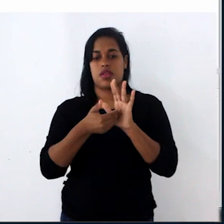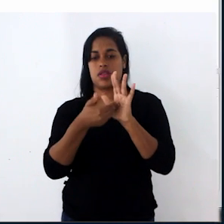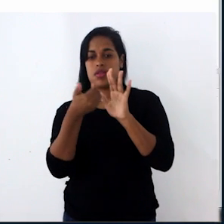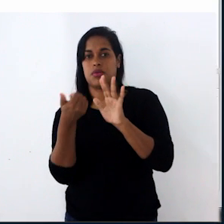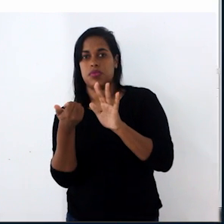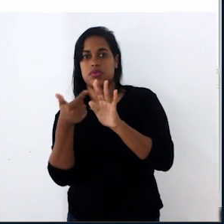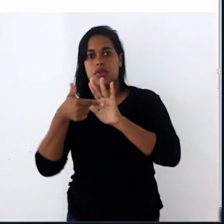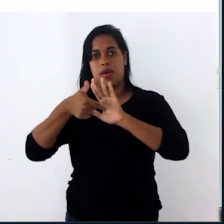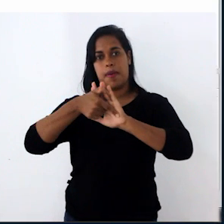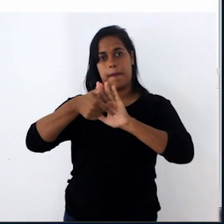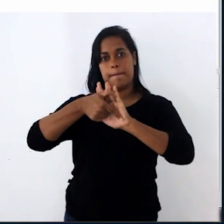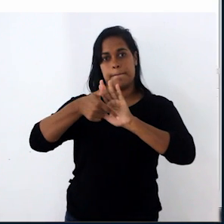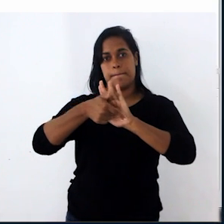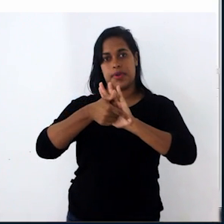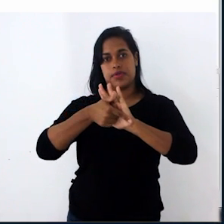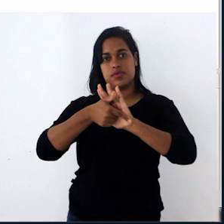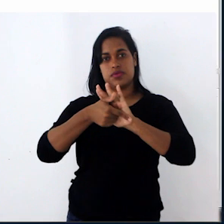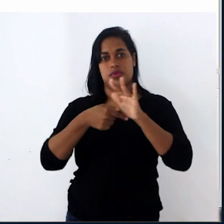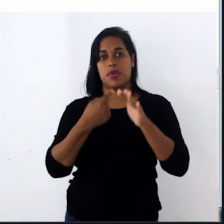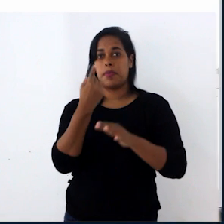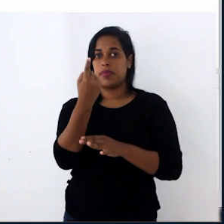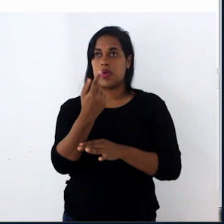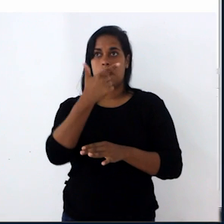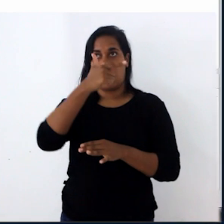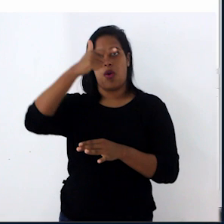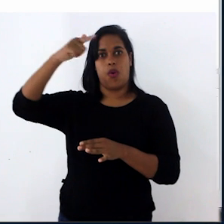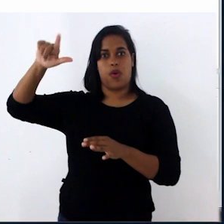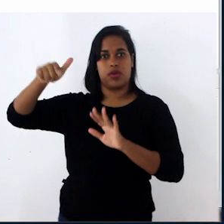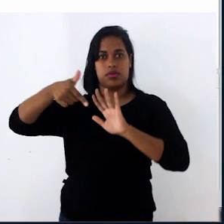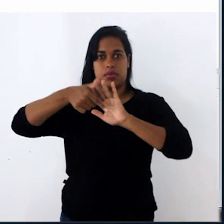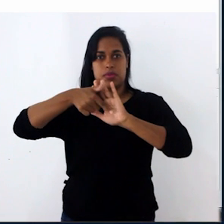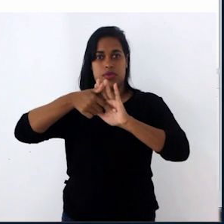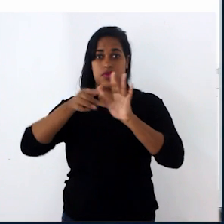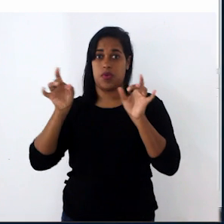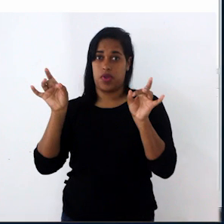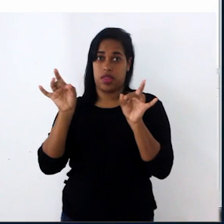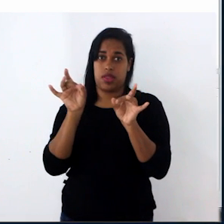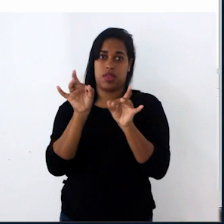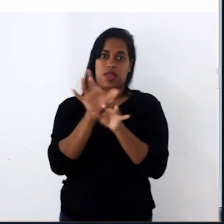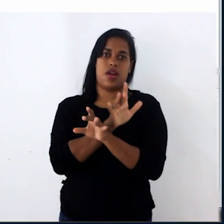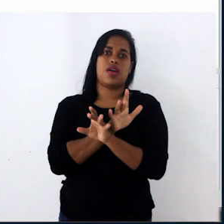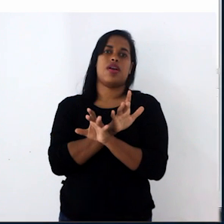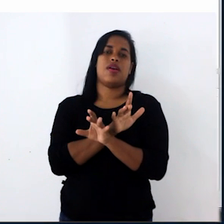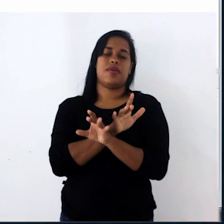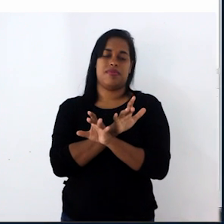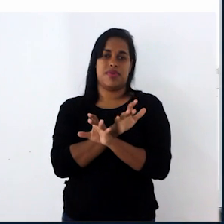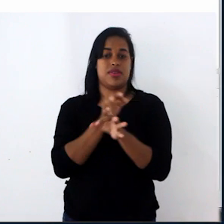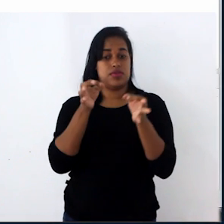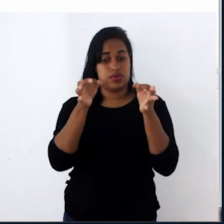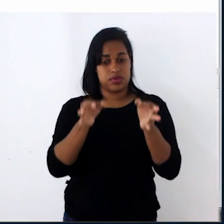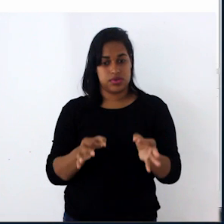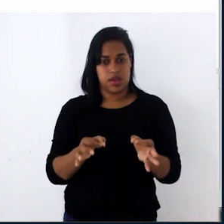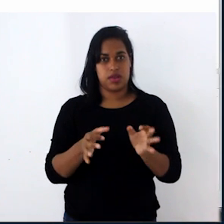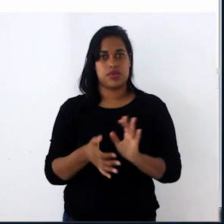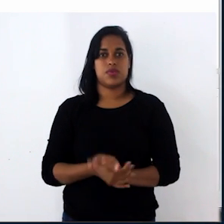página para uma outra página, ou seja, quando encerrar isso, se deu tudo certo,